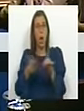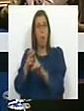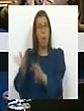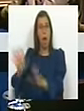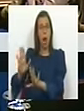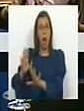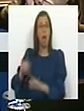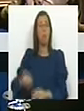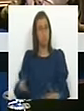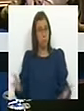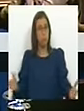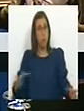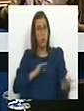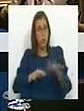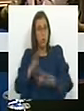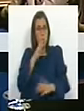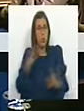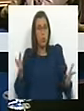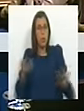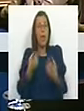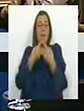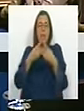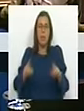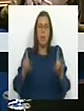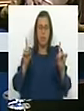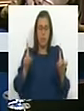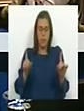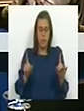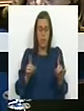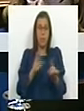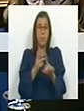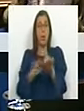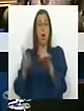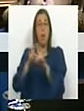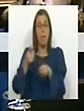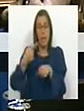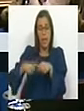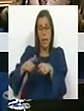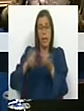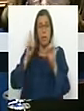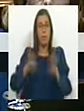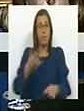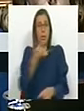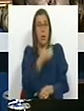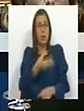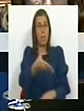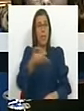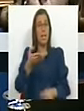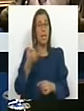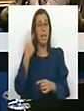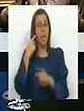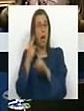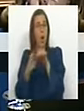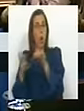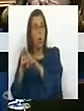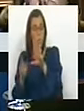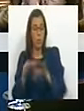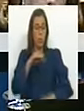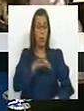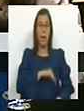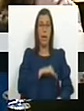renda. Sim, senhores deputados, porque a diferencial entre o aumento de renda que entrará em vigor em 2017 e aquele